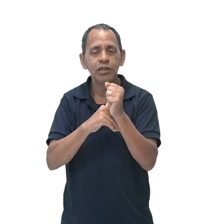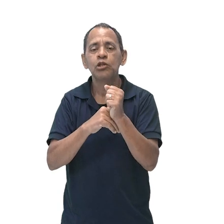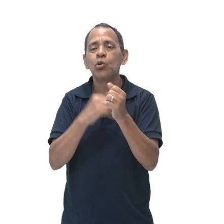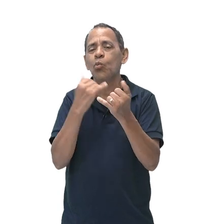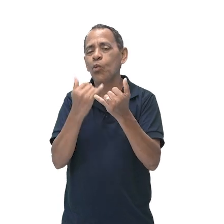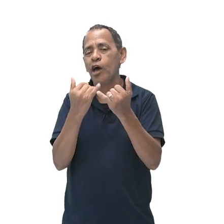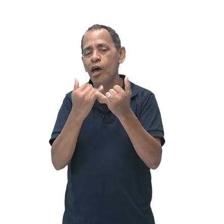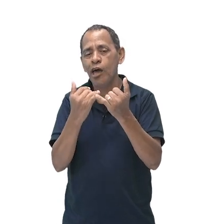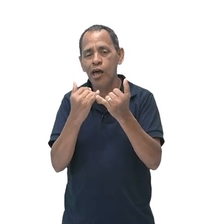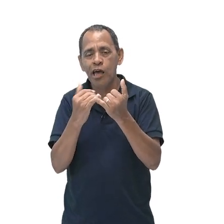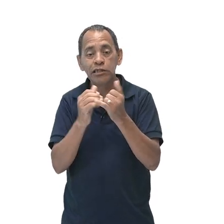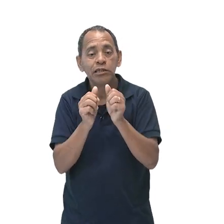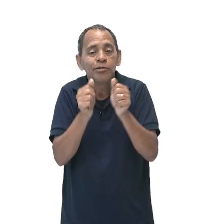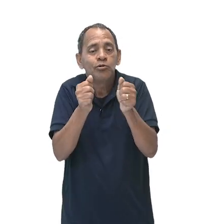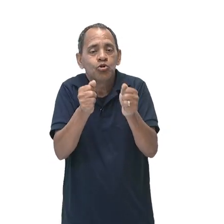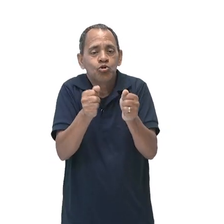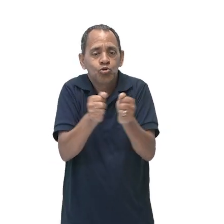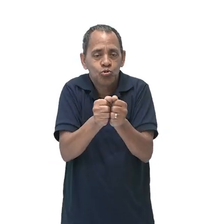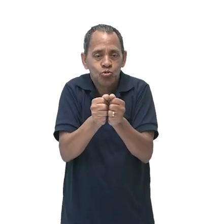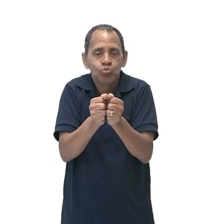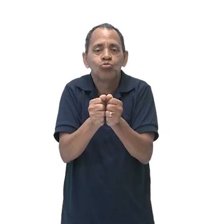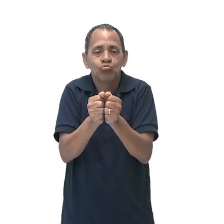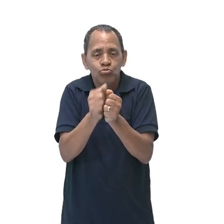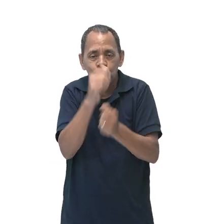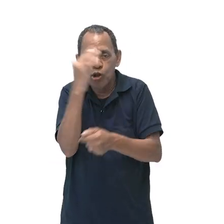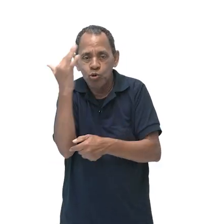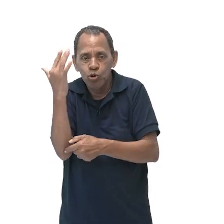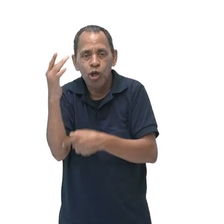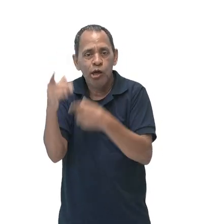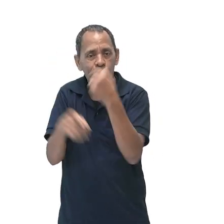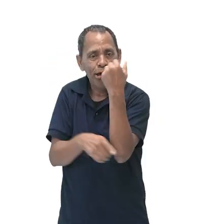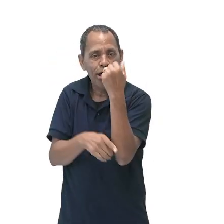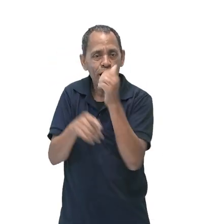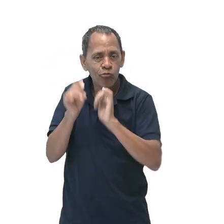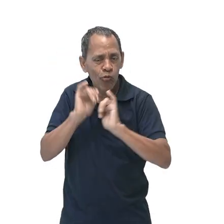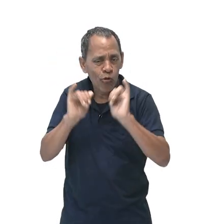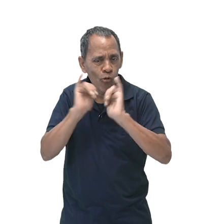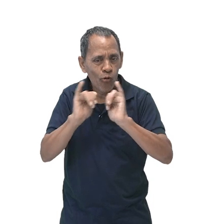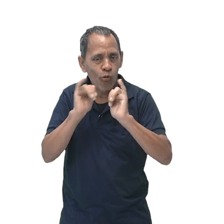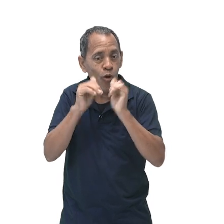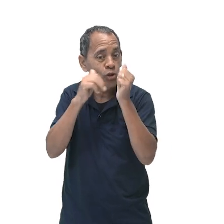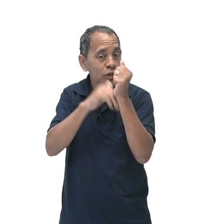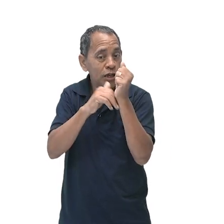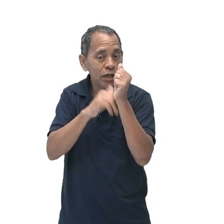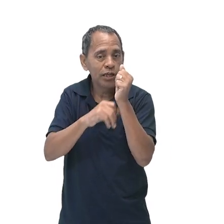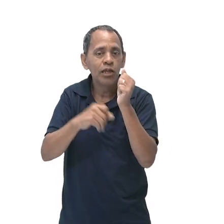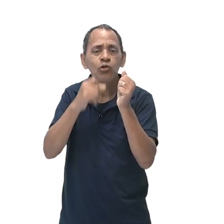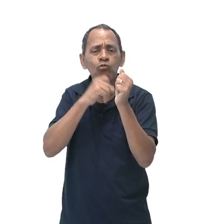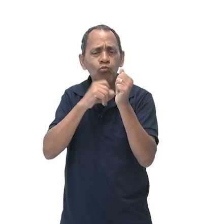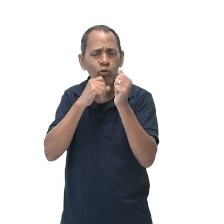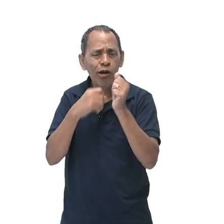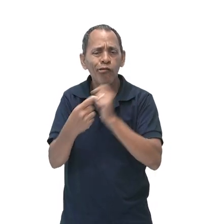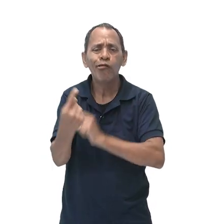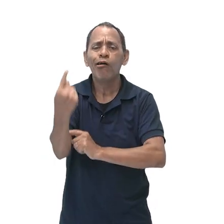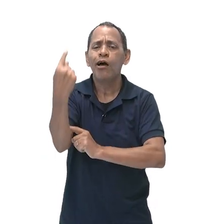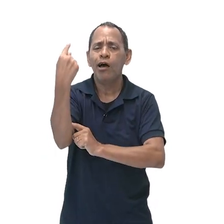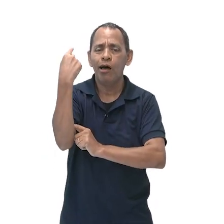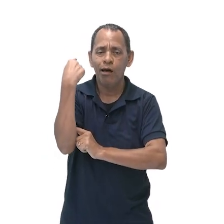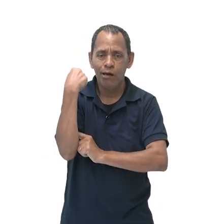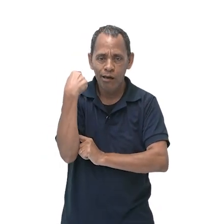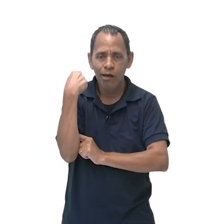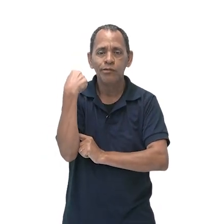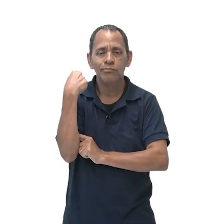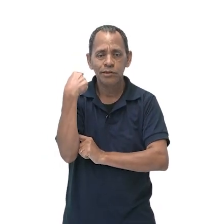as folhas, a natureza, revelam segredos velhos ao adolescente, ok? Lá no nosso texto, retirado